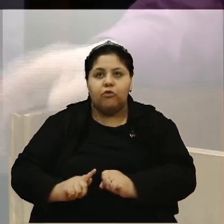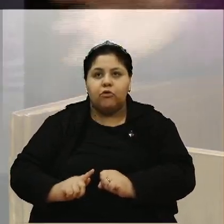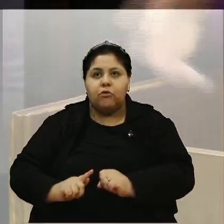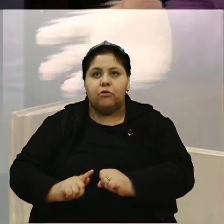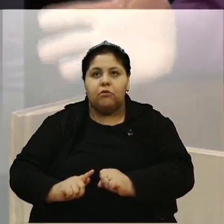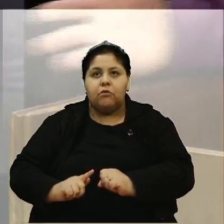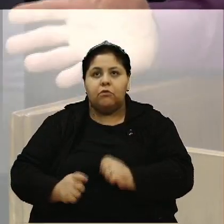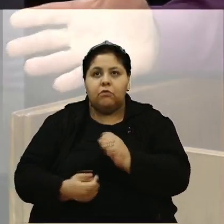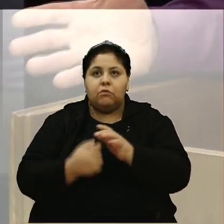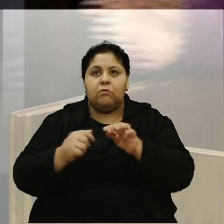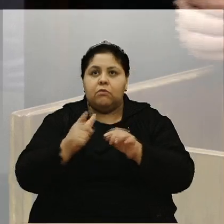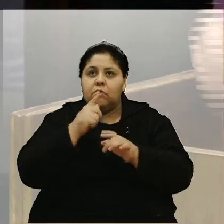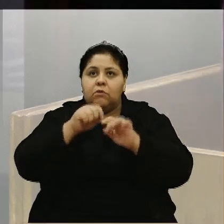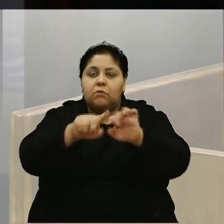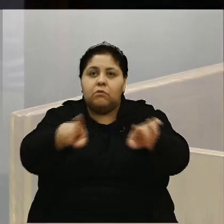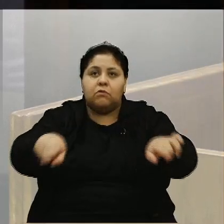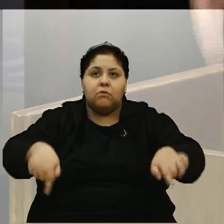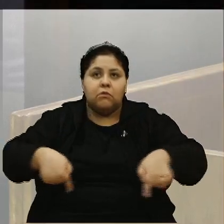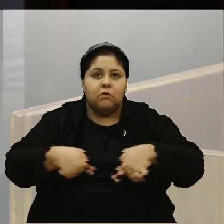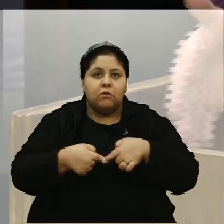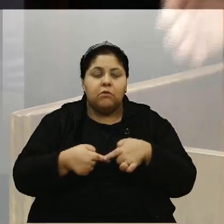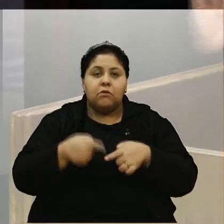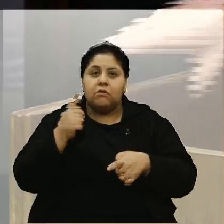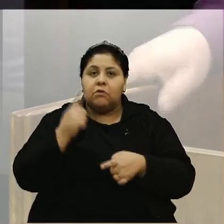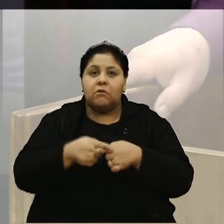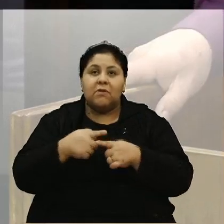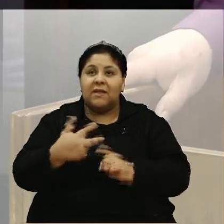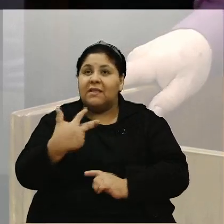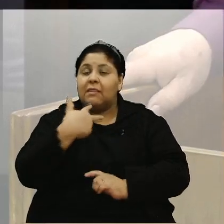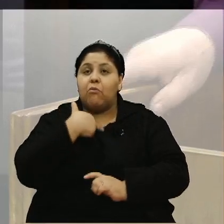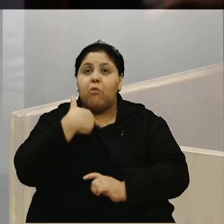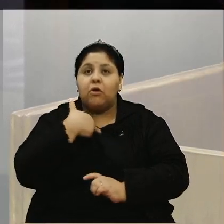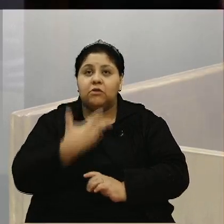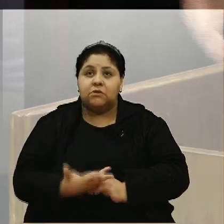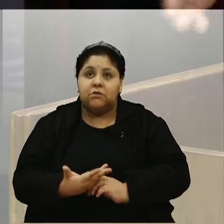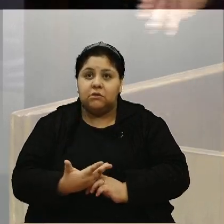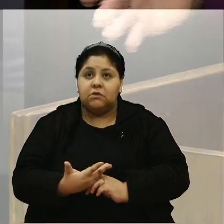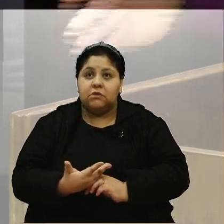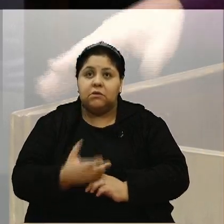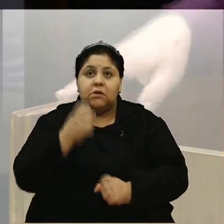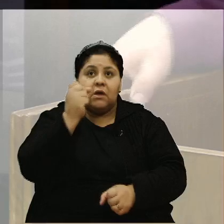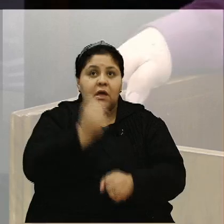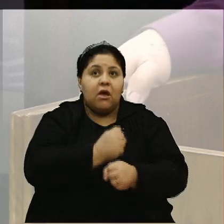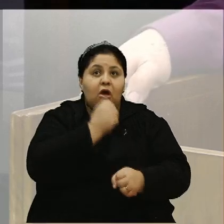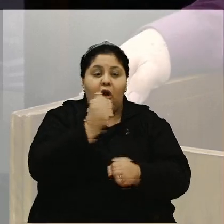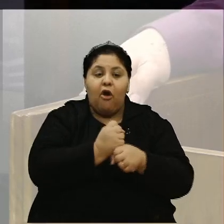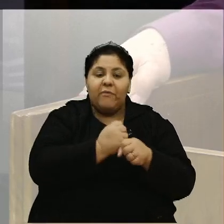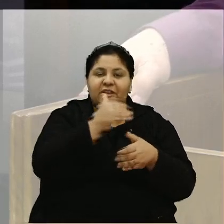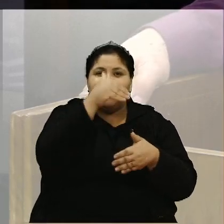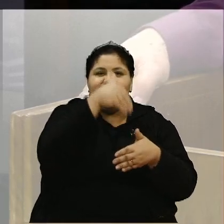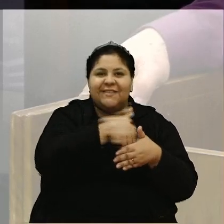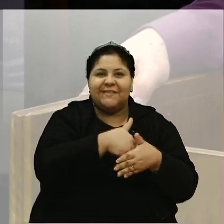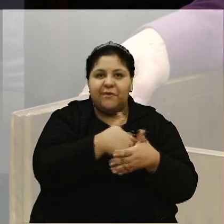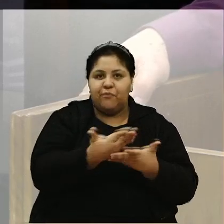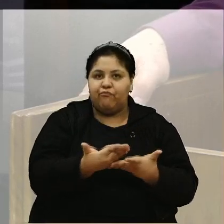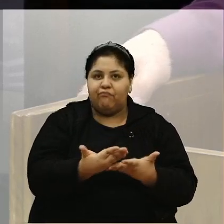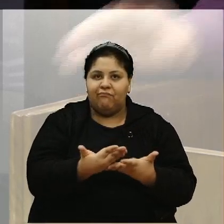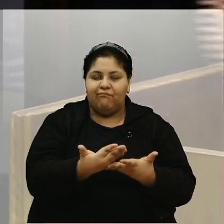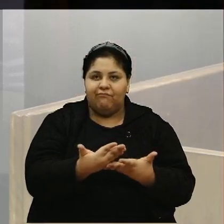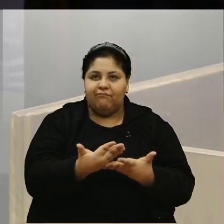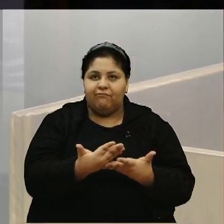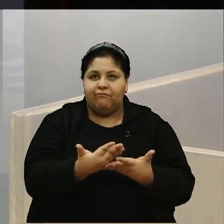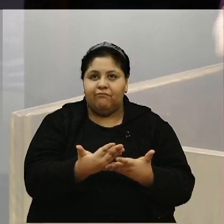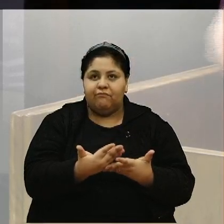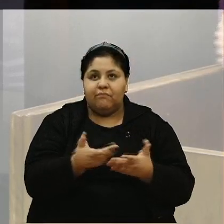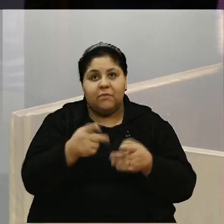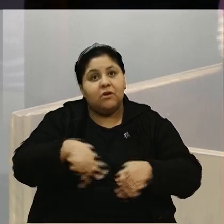e que não vão acontecer antes da eleição, porque não pode, porque é obra eleitoreira. E aí